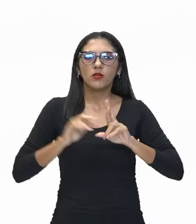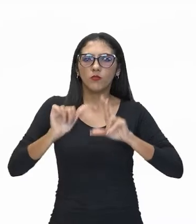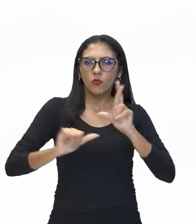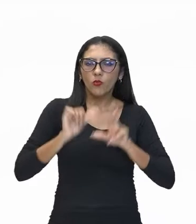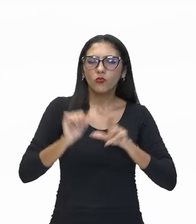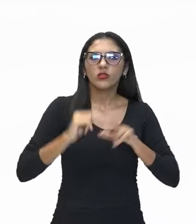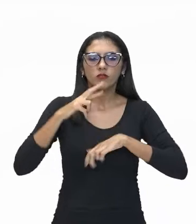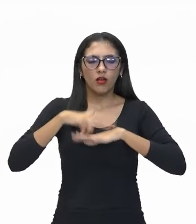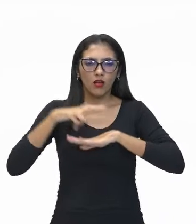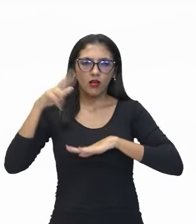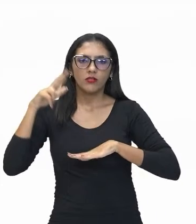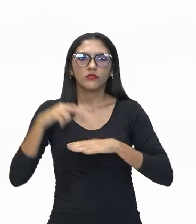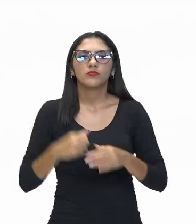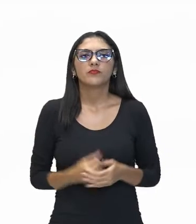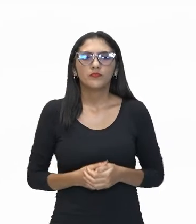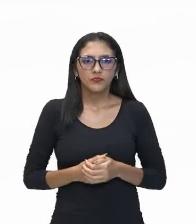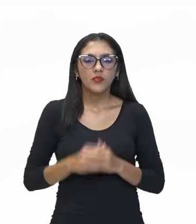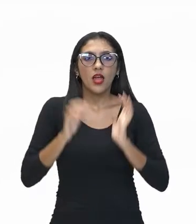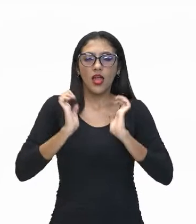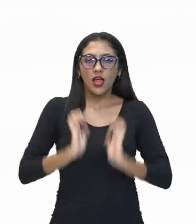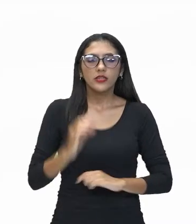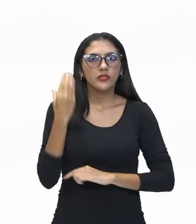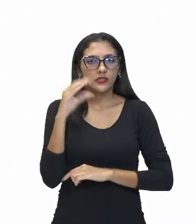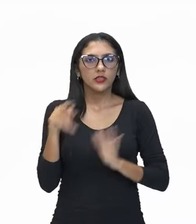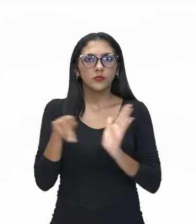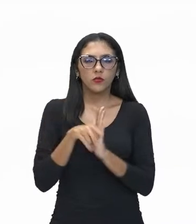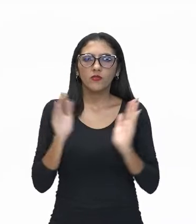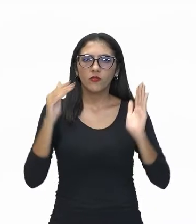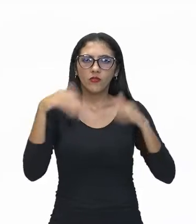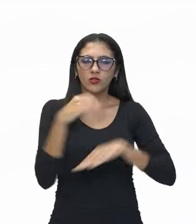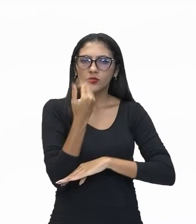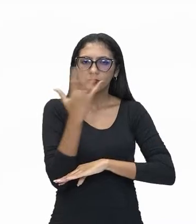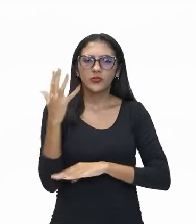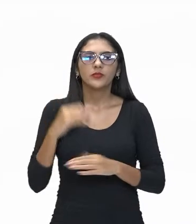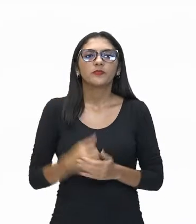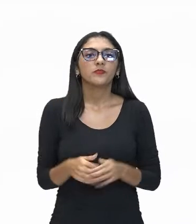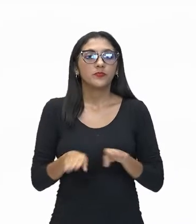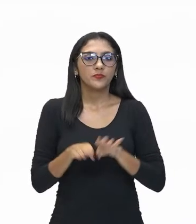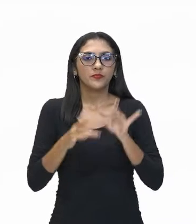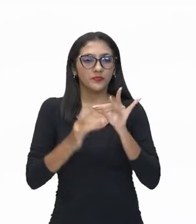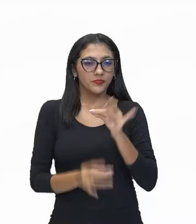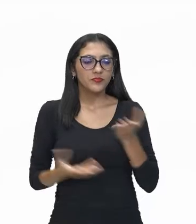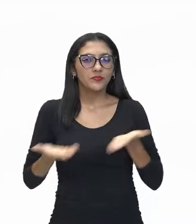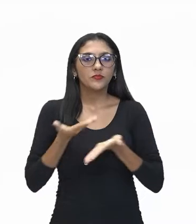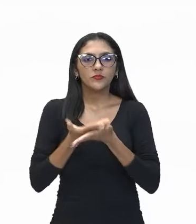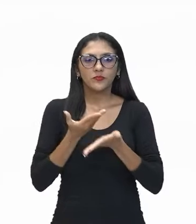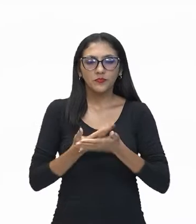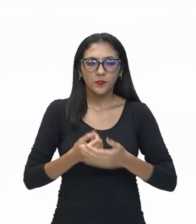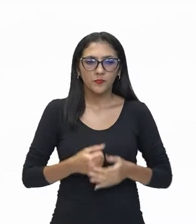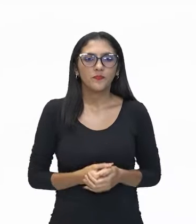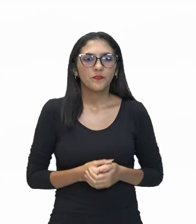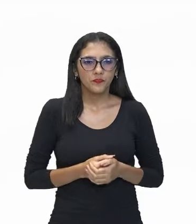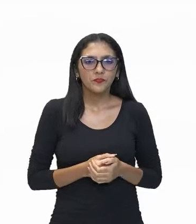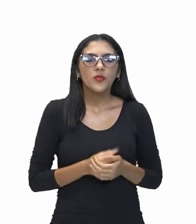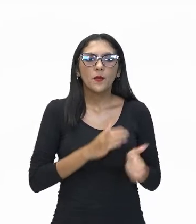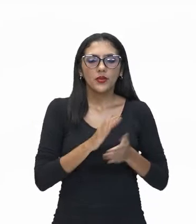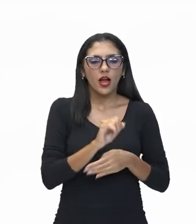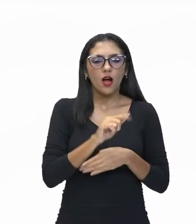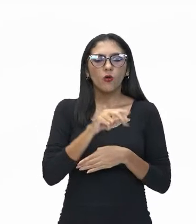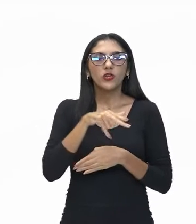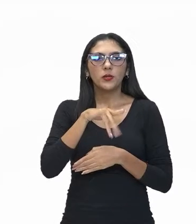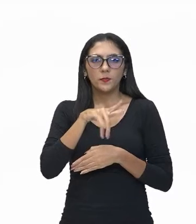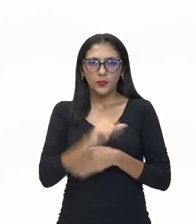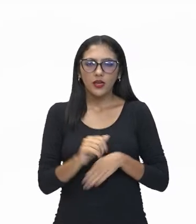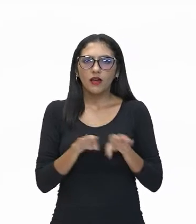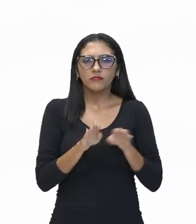nucleares, ética em ciência da natureza. E o detalhamento da aula de hoje, da alquimia química moderna,